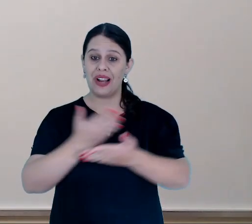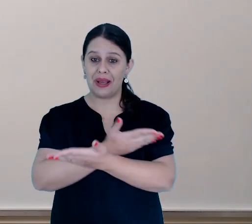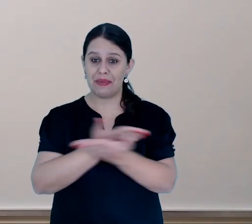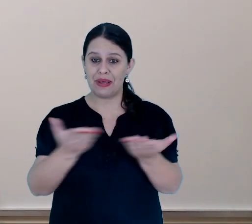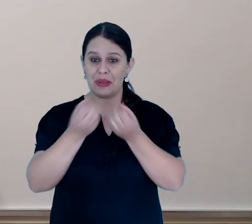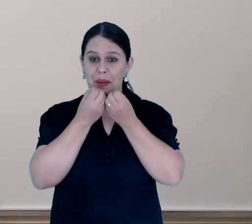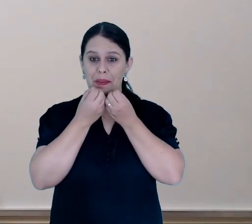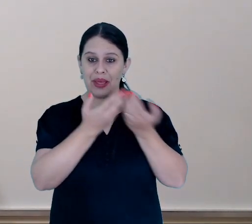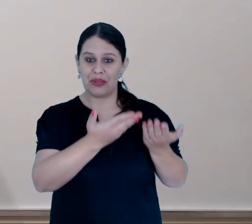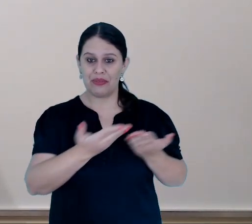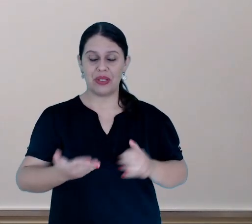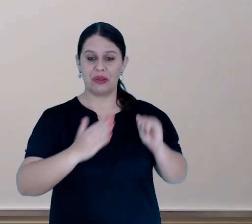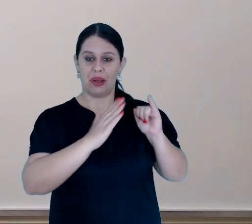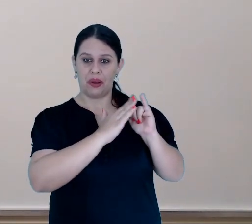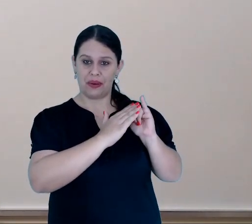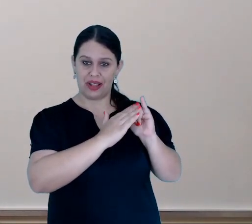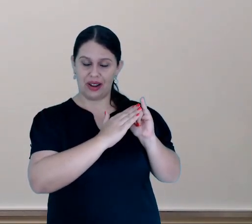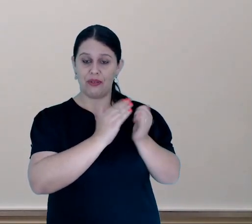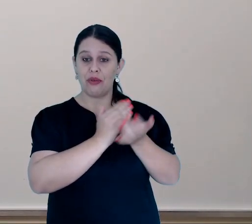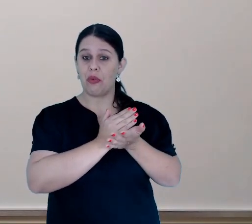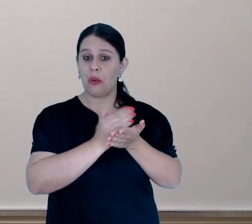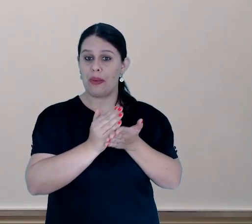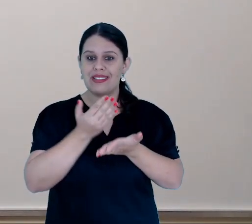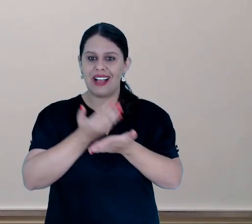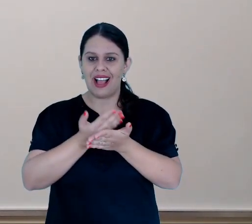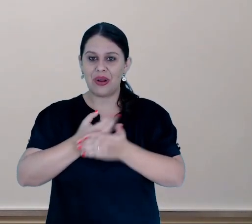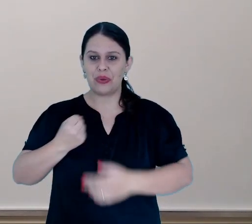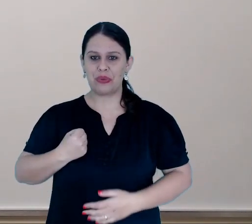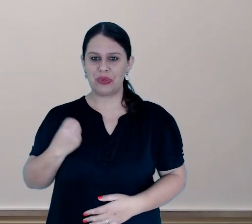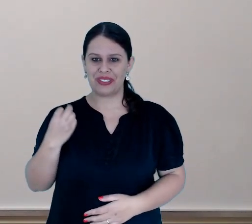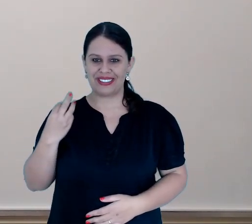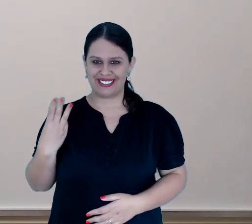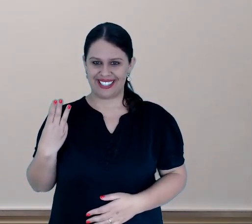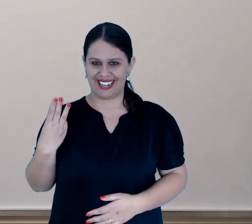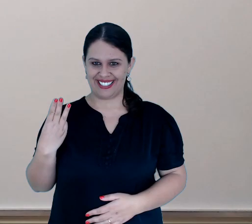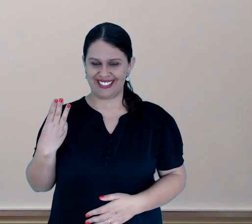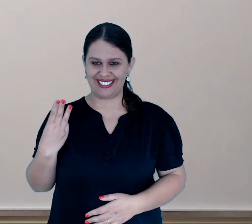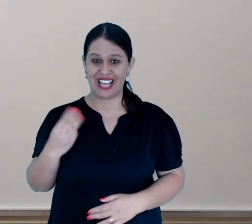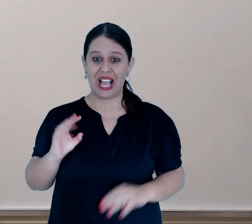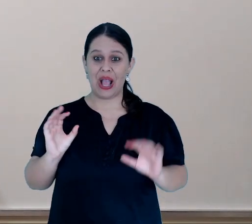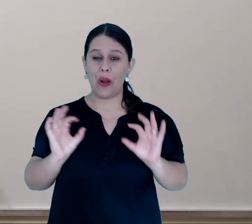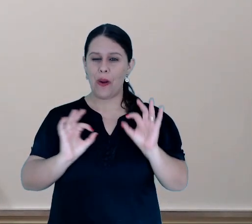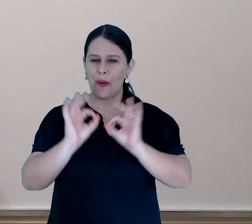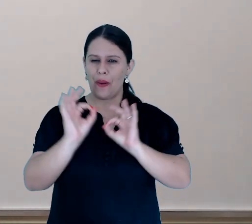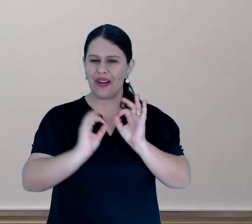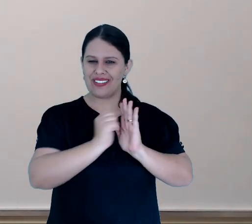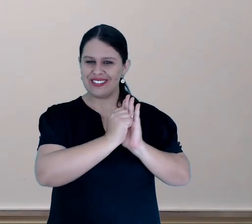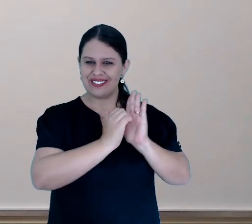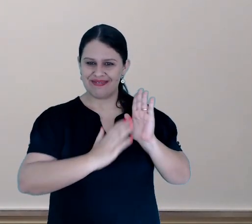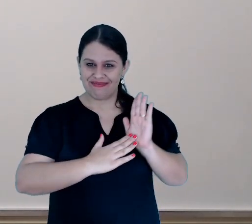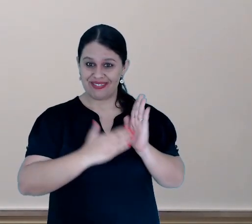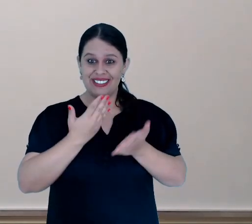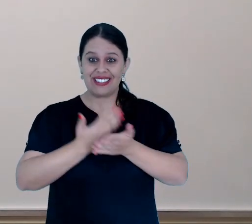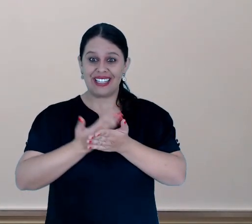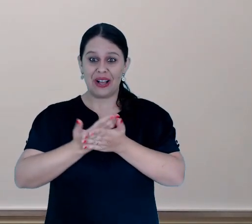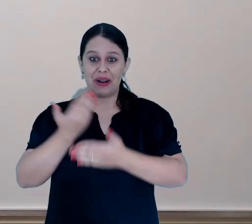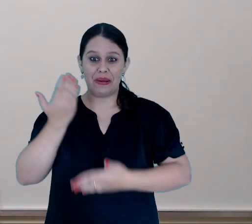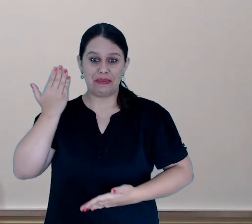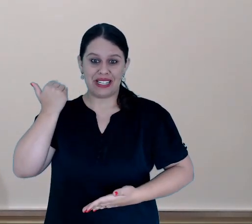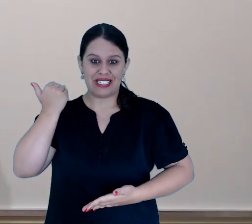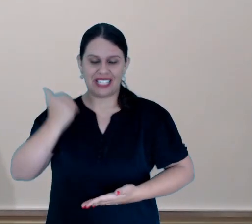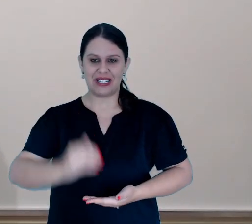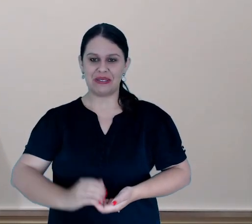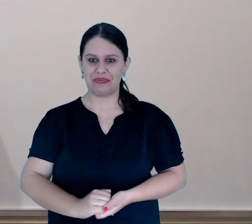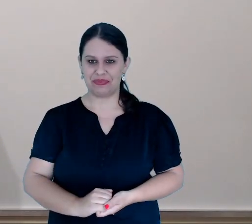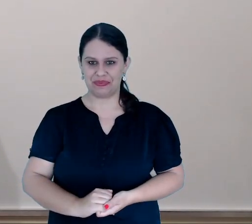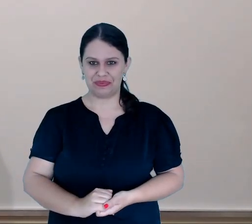Olá pessoal, bem-vindo ao canal e vamos começar a nossa aula de número 3 Resolvendo o exercício da aula